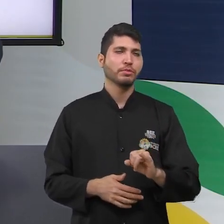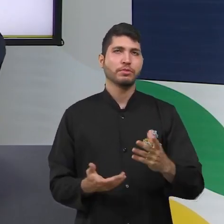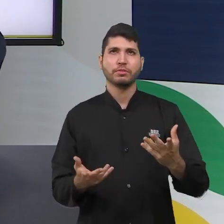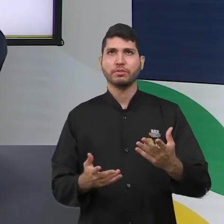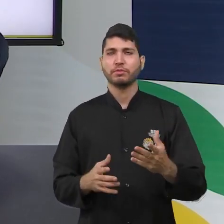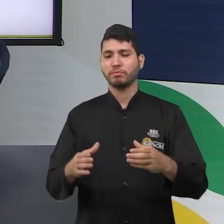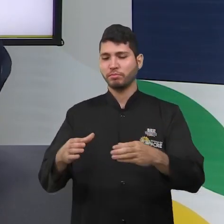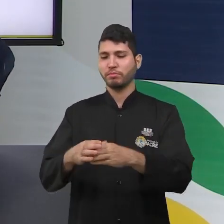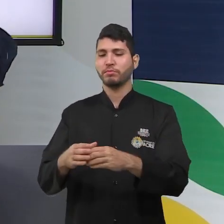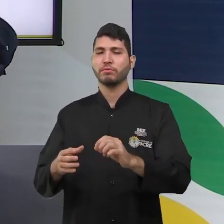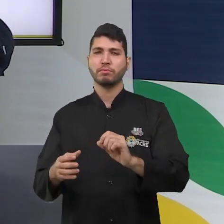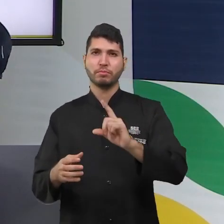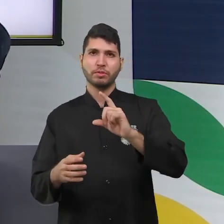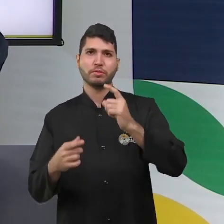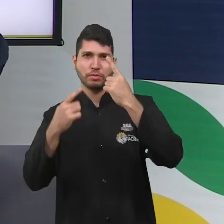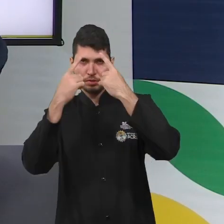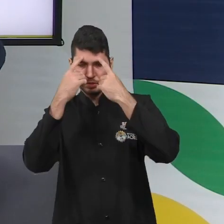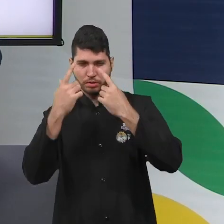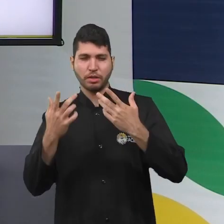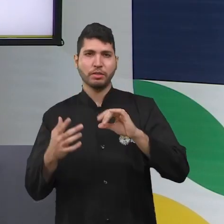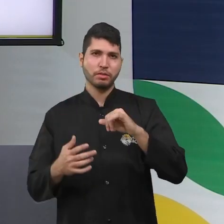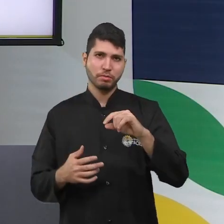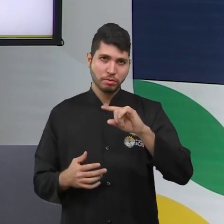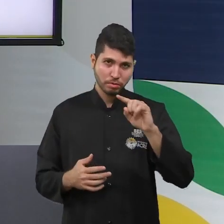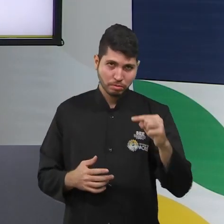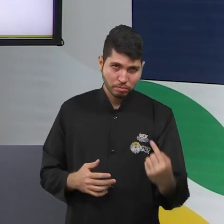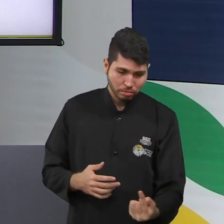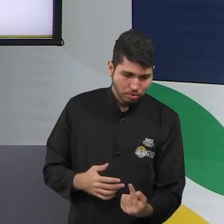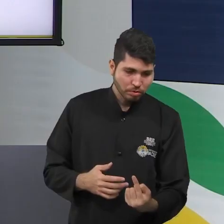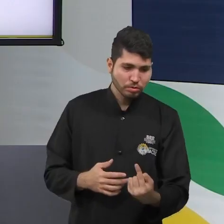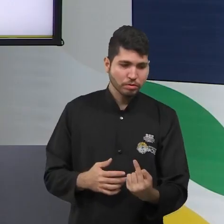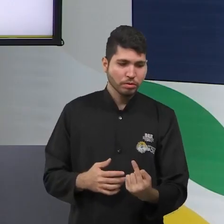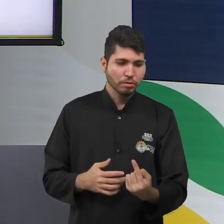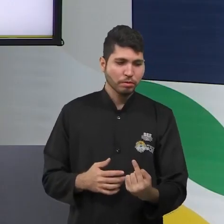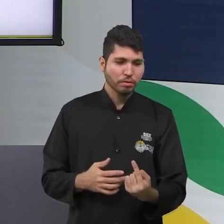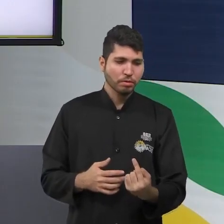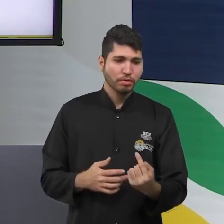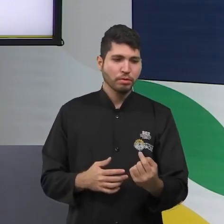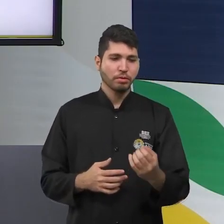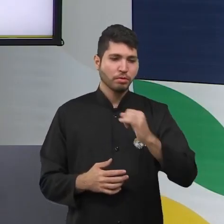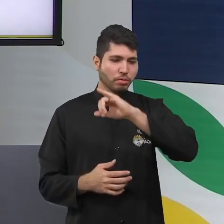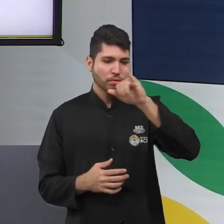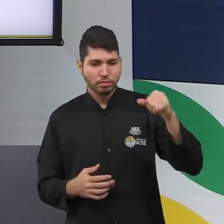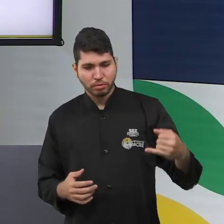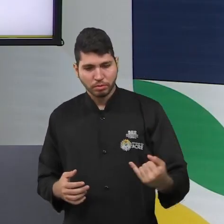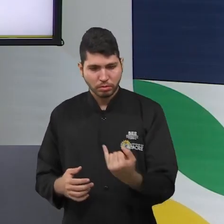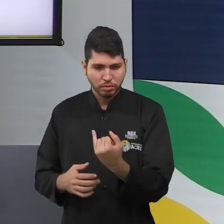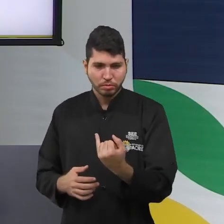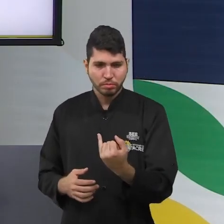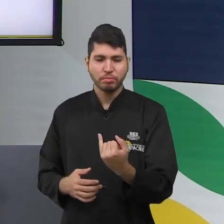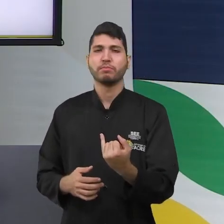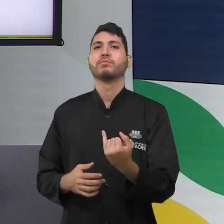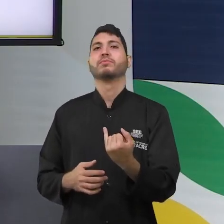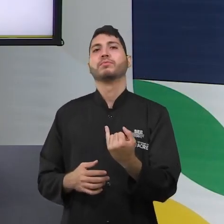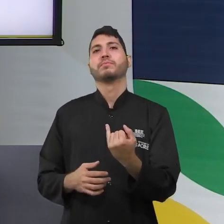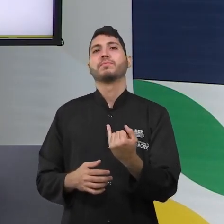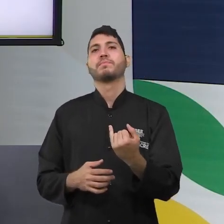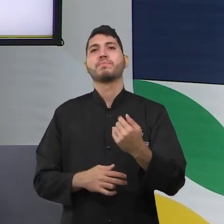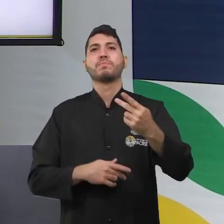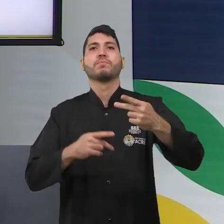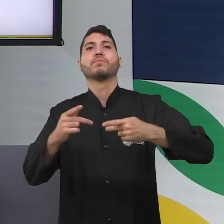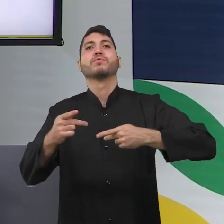foi ofertada ali prática de teatro, música. O que acontece quando a gente oportuniza às jovens um